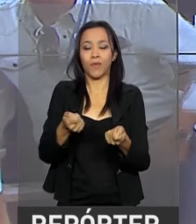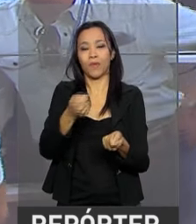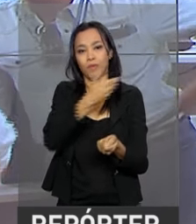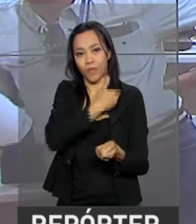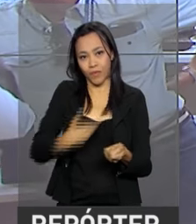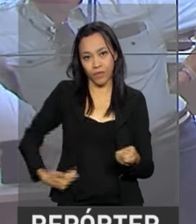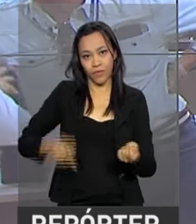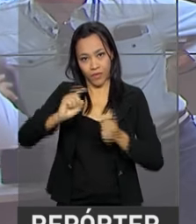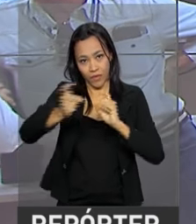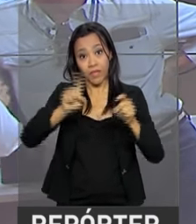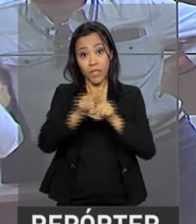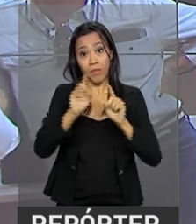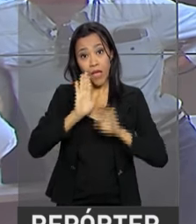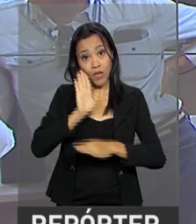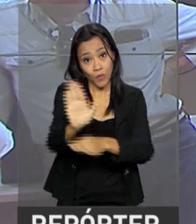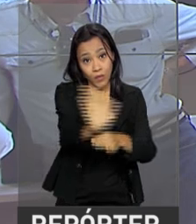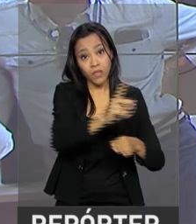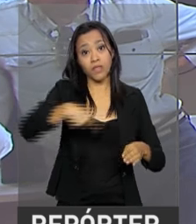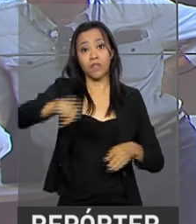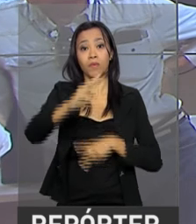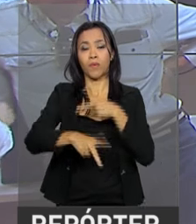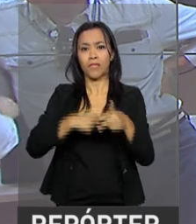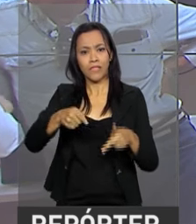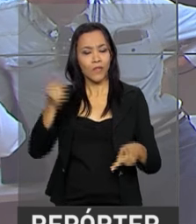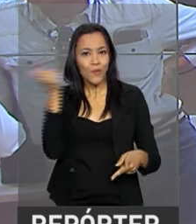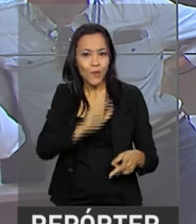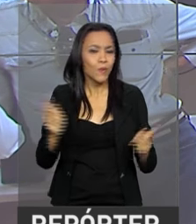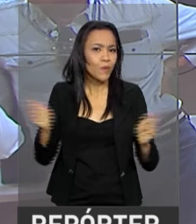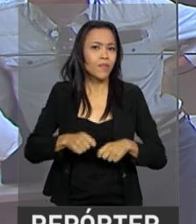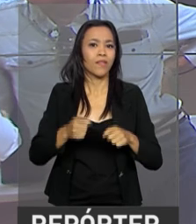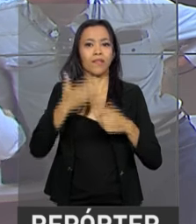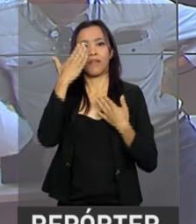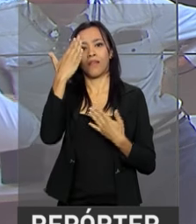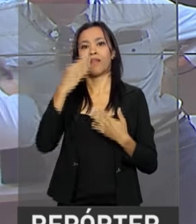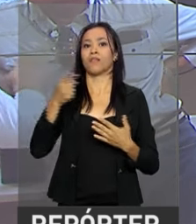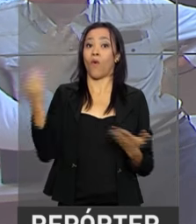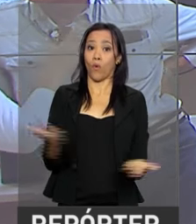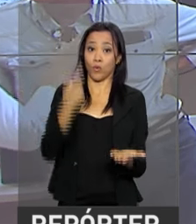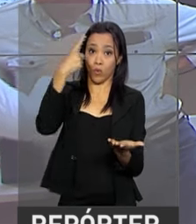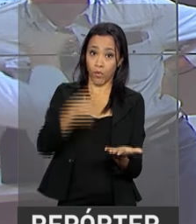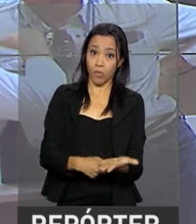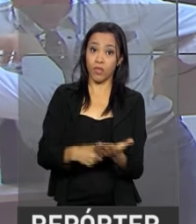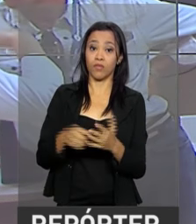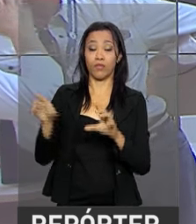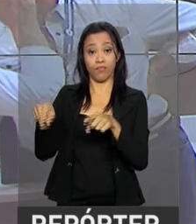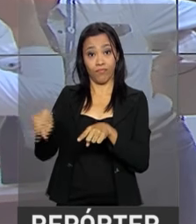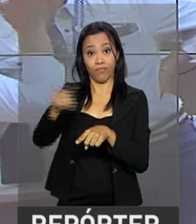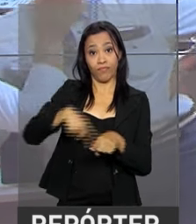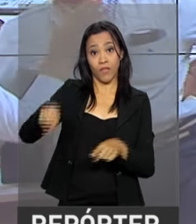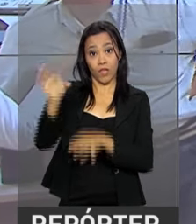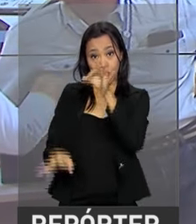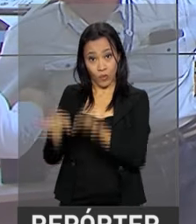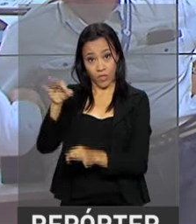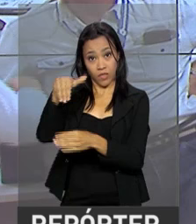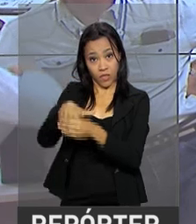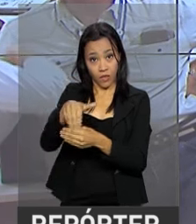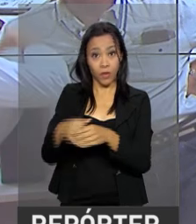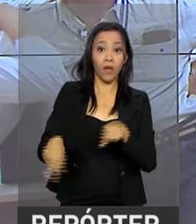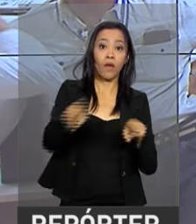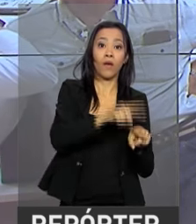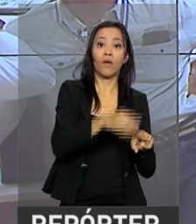para a população. Tudo isso será possível graças a um acordo firmado hoje entre o governo e a justiça